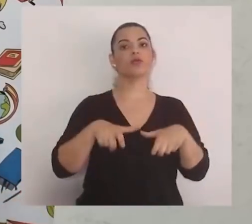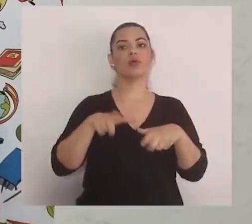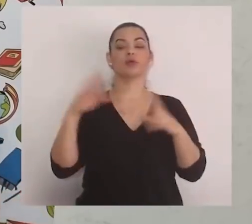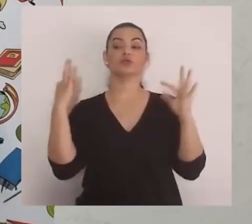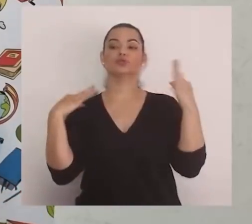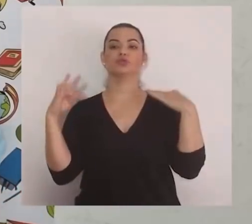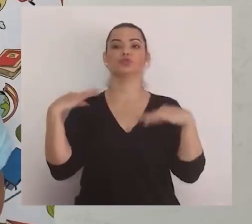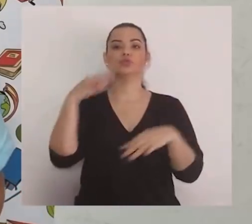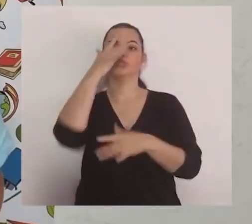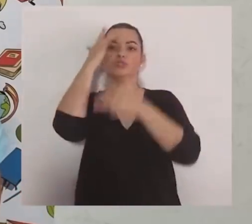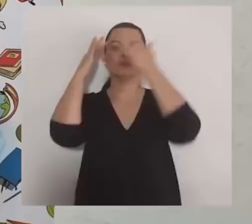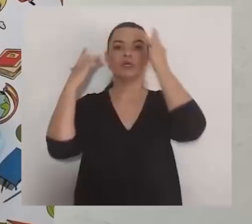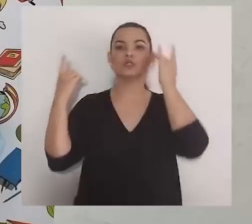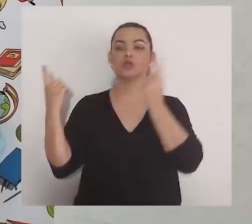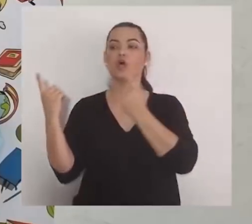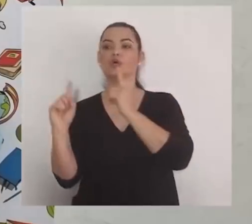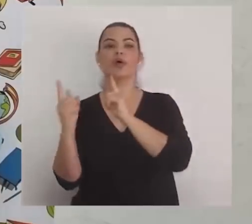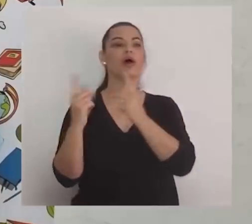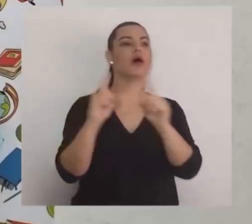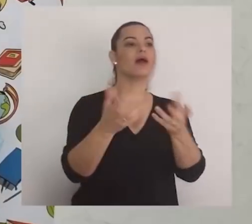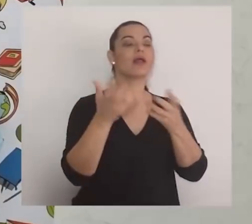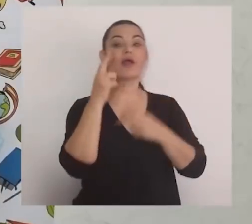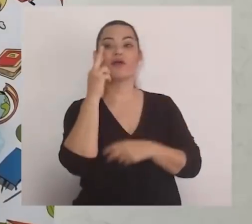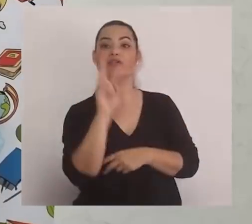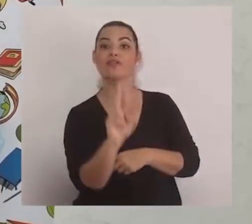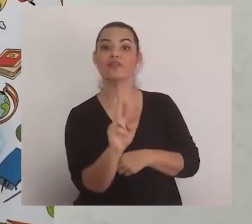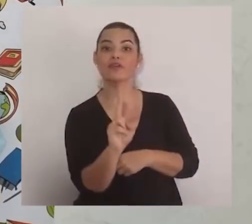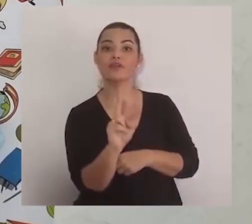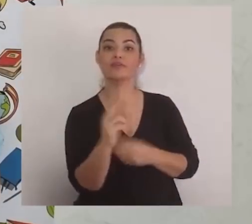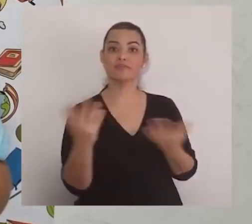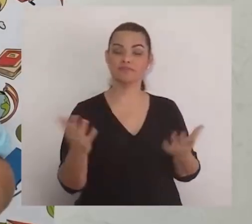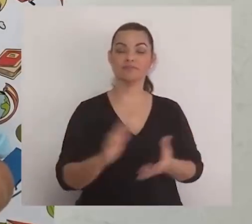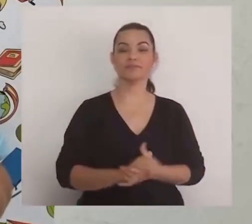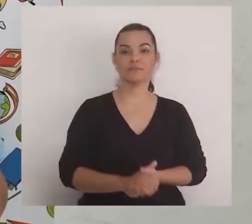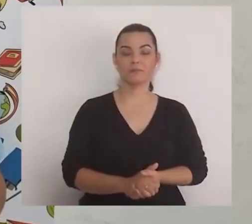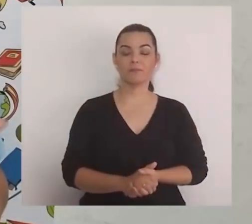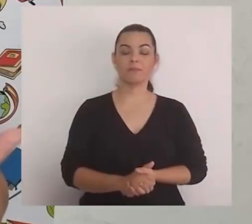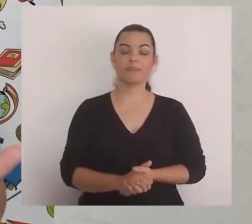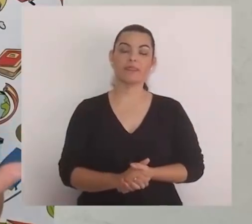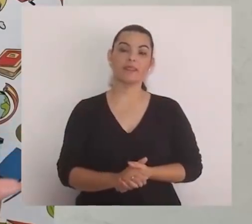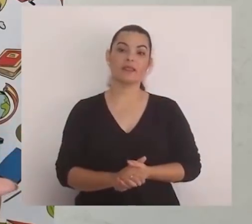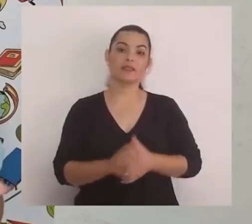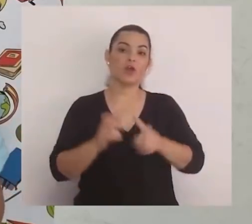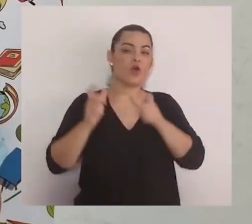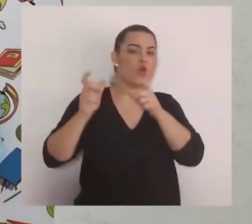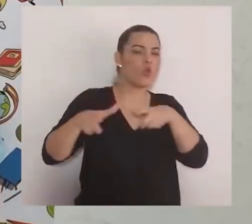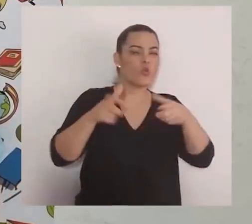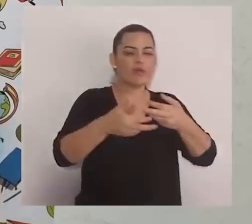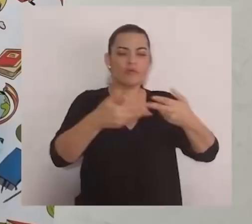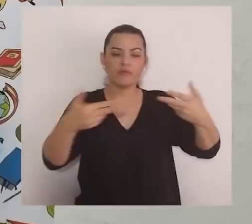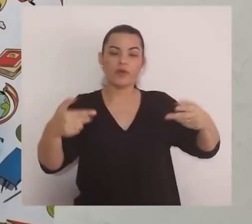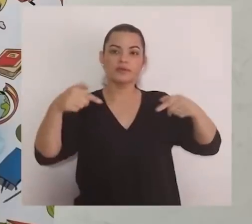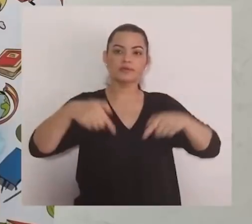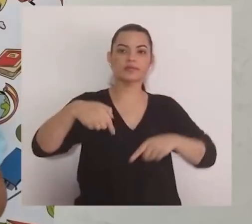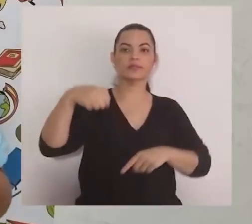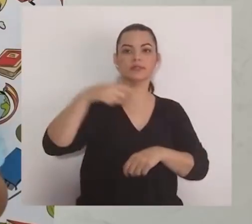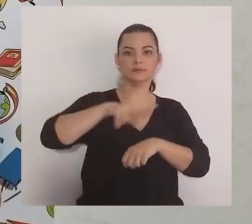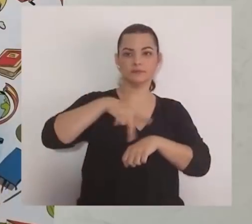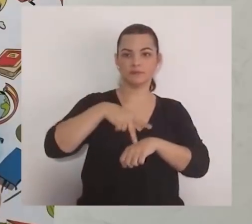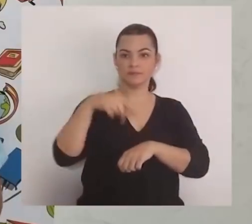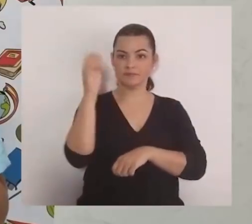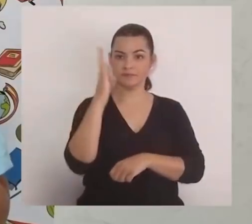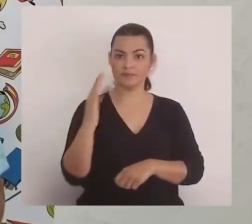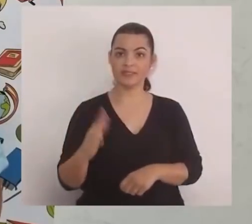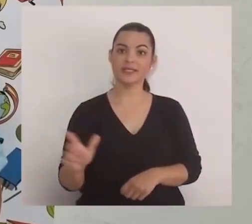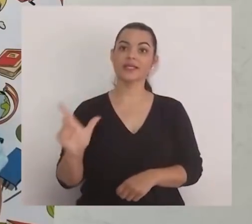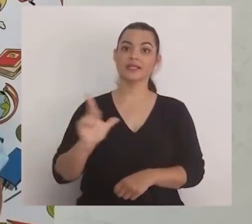que vocês sabiam que muitos deles se tornam atrativos turísticos? É isso